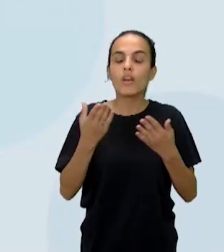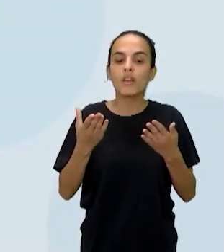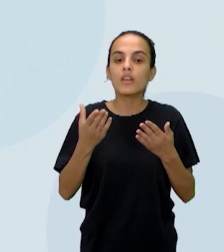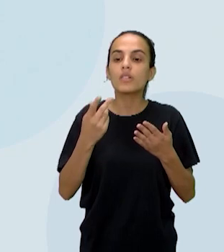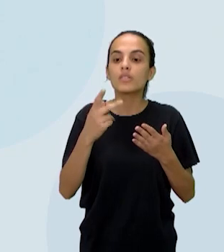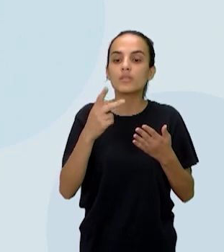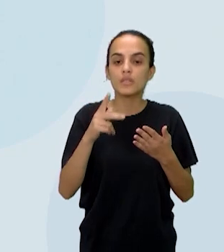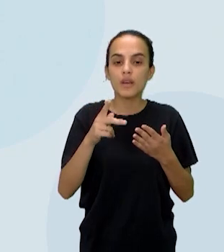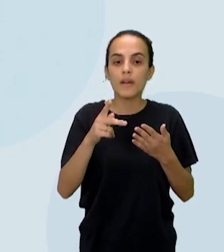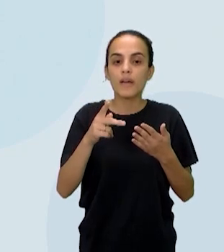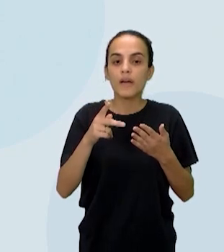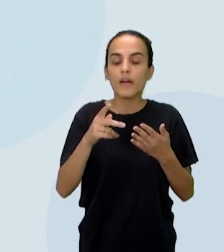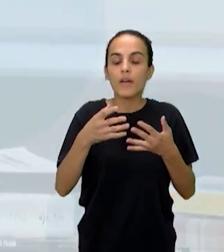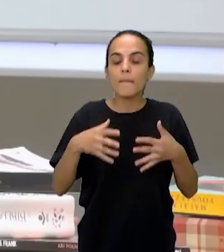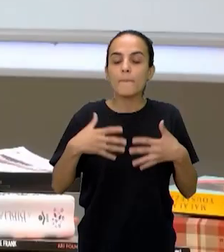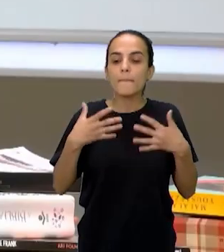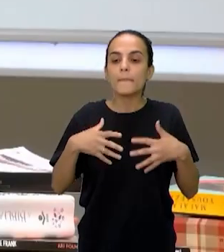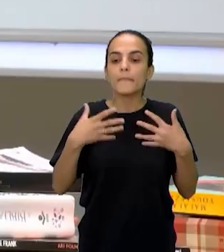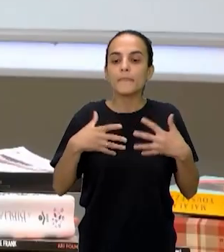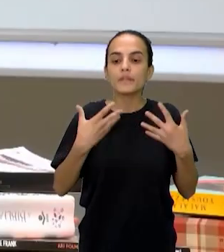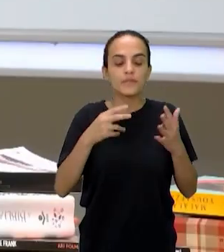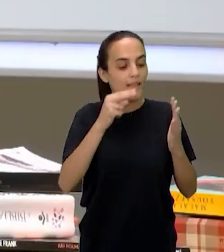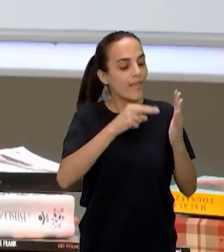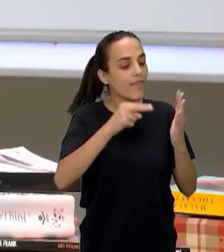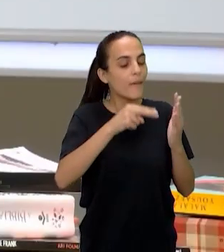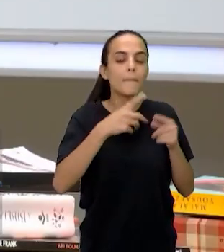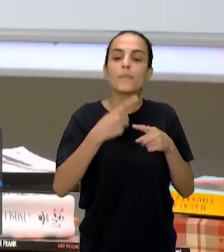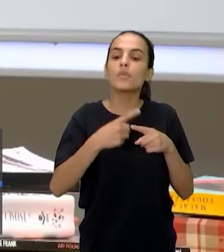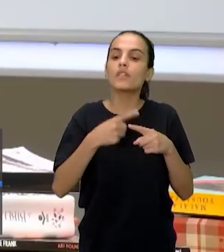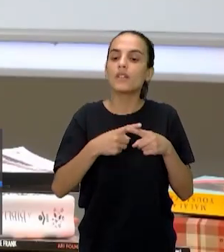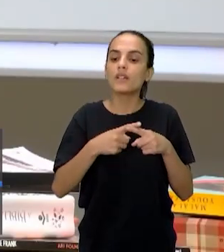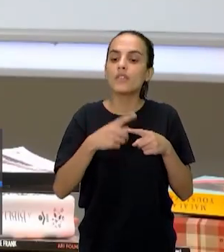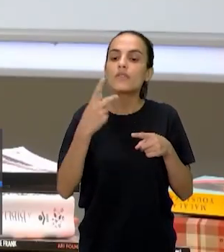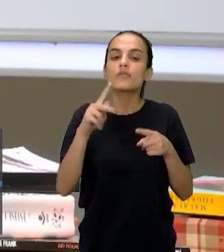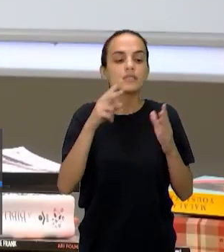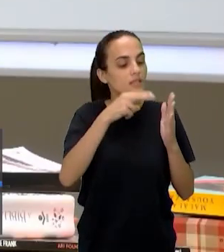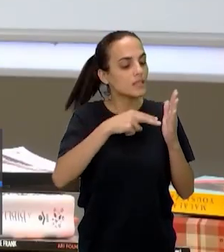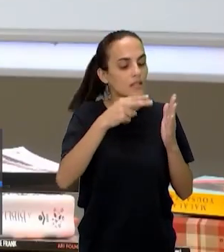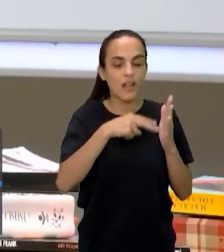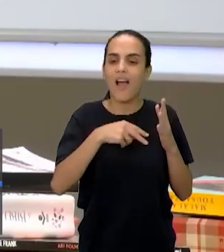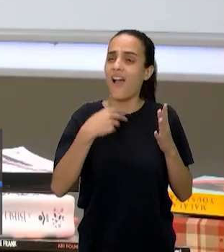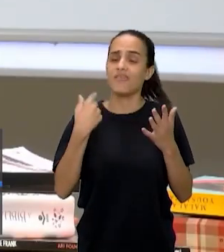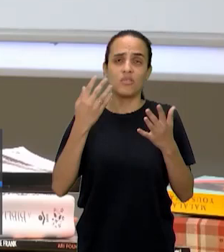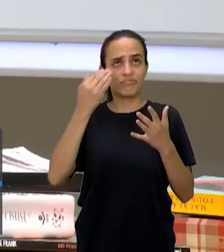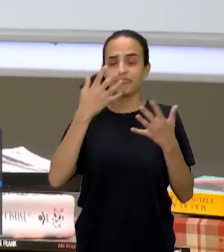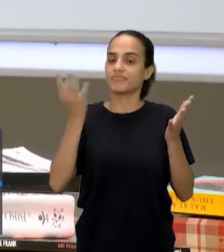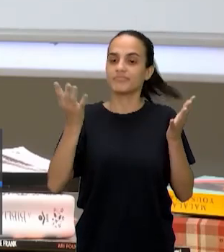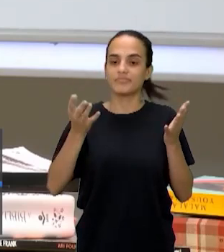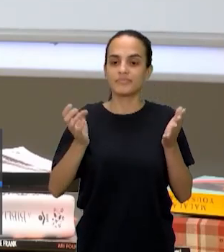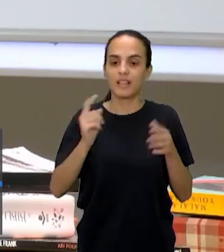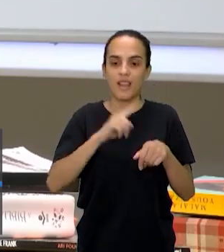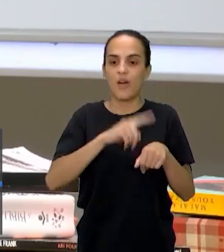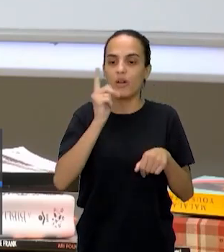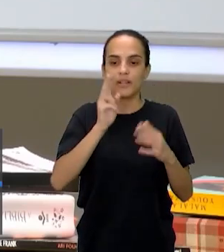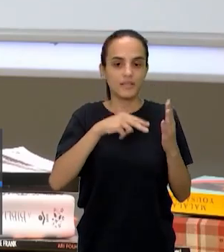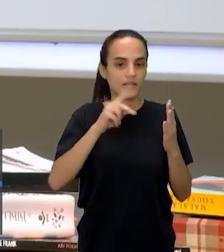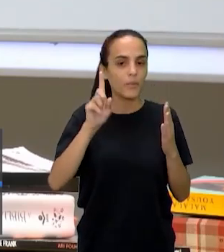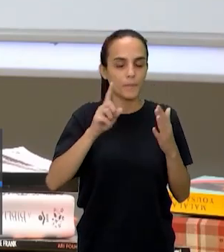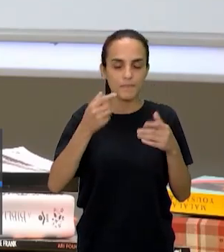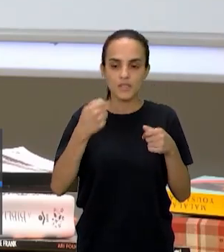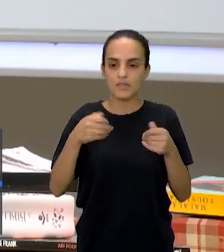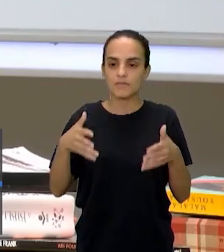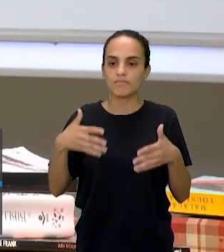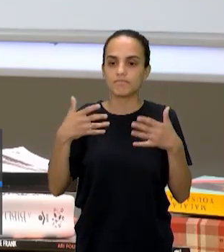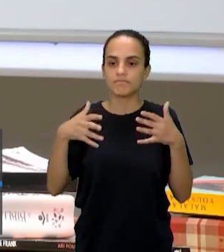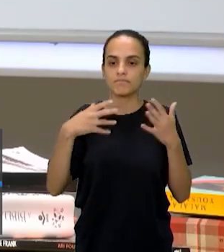né? O que motiva você a ler? Por que você lê? Né? Tem um motivo, a gente não lê do nada, a gente precisa de uma motivação para ler.